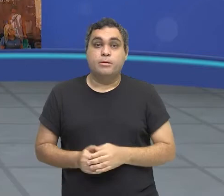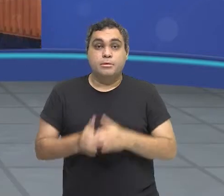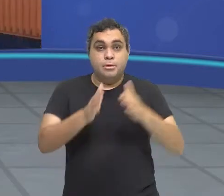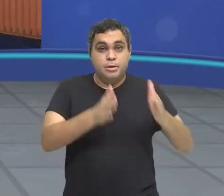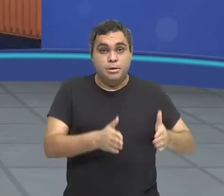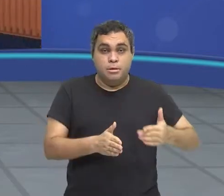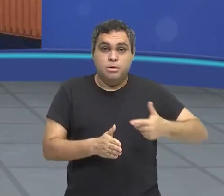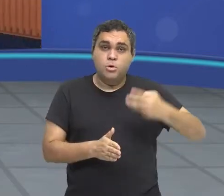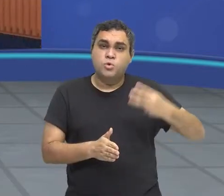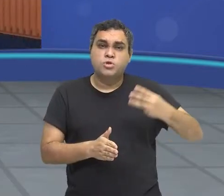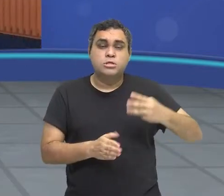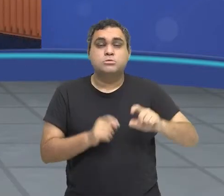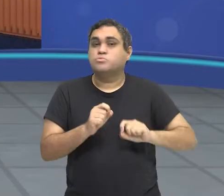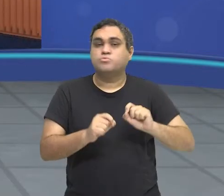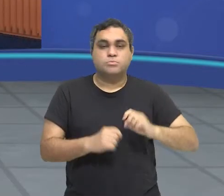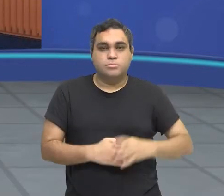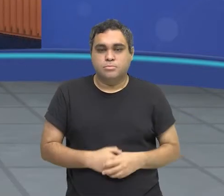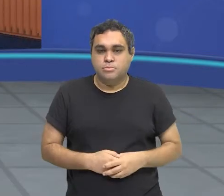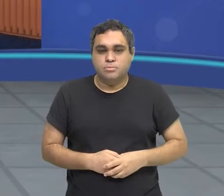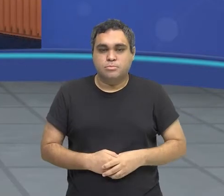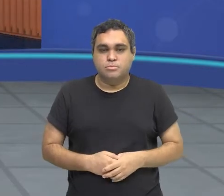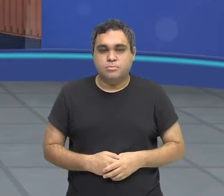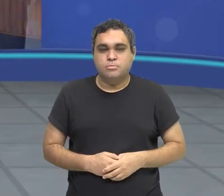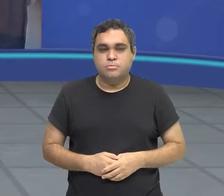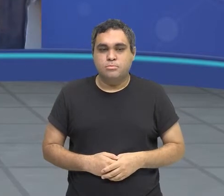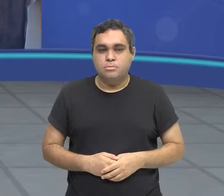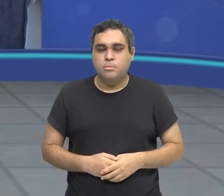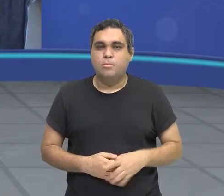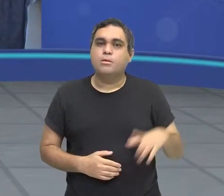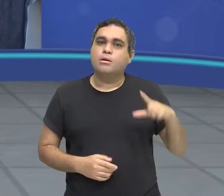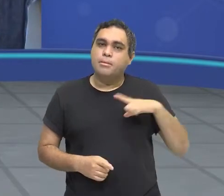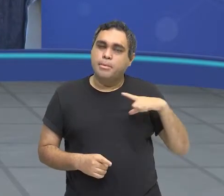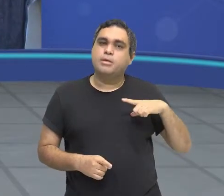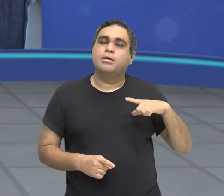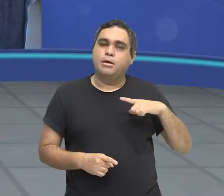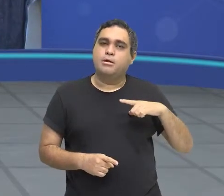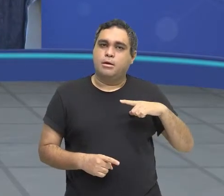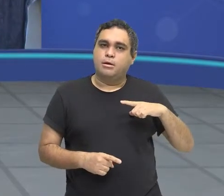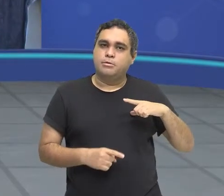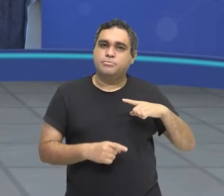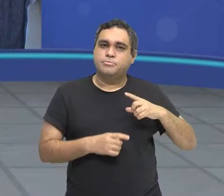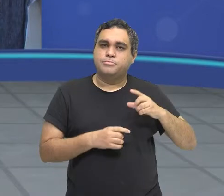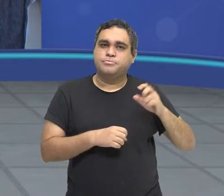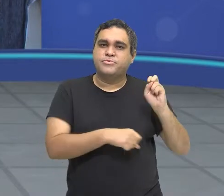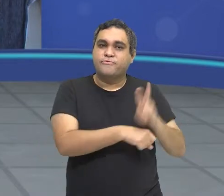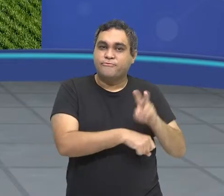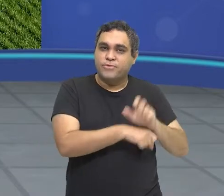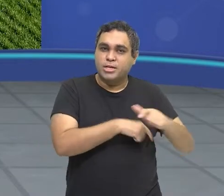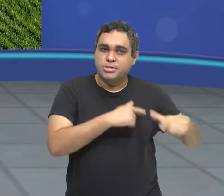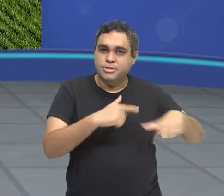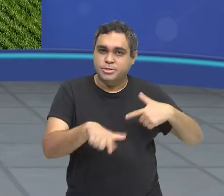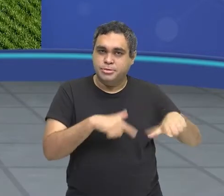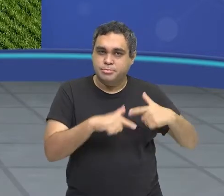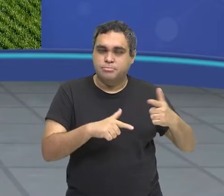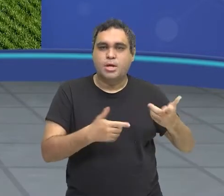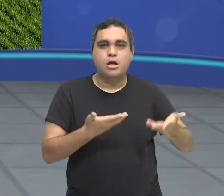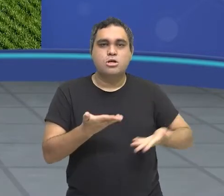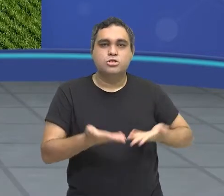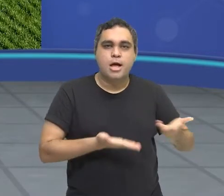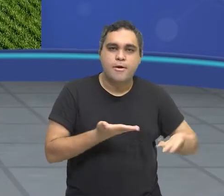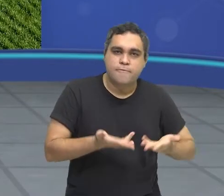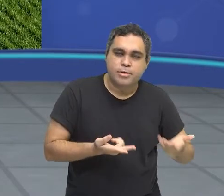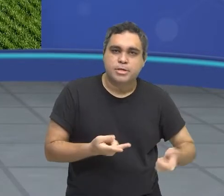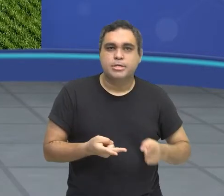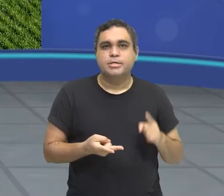setor terciário, uma área em que também emprega bastante, com os serviços, com a parte